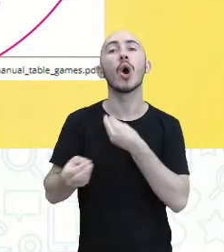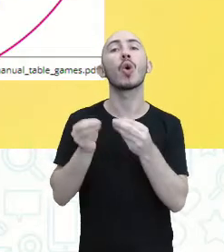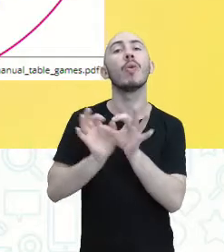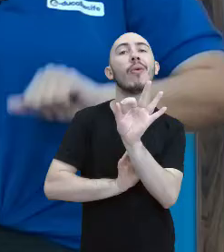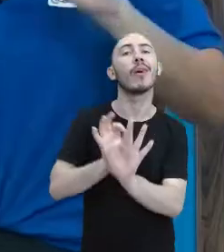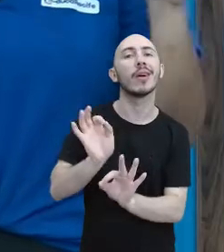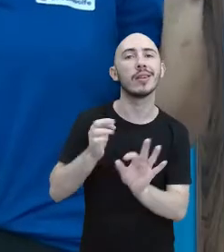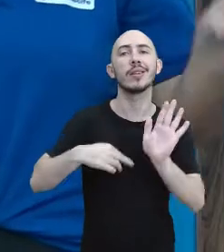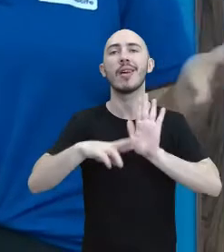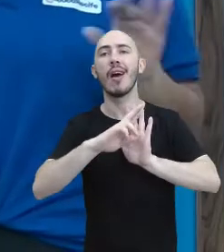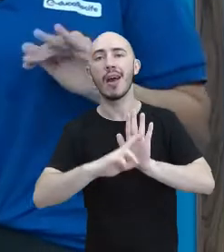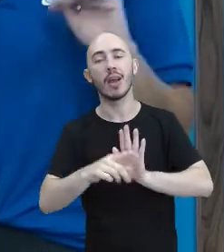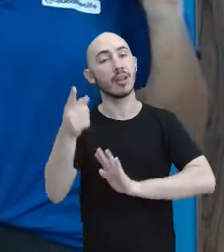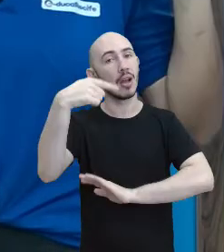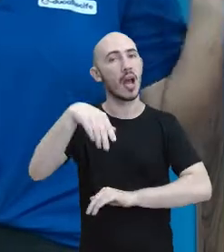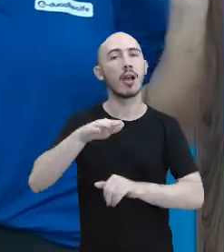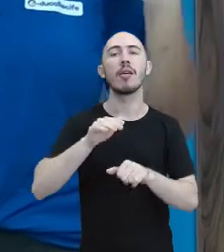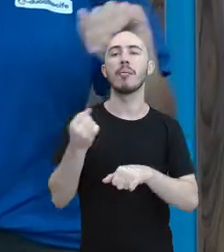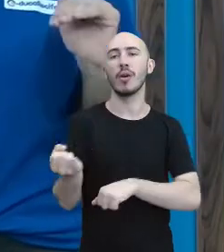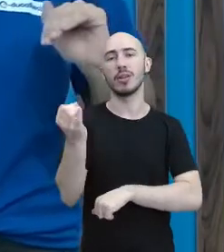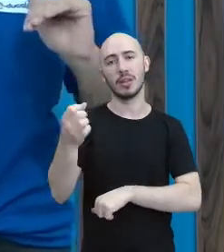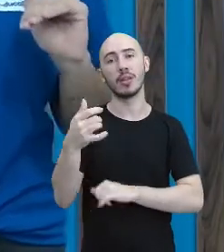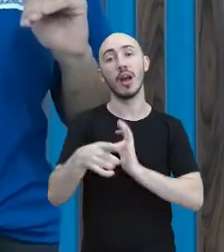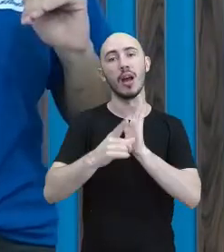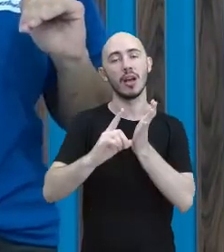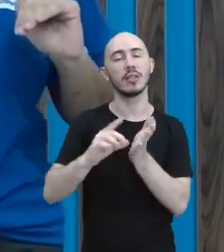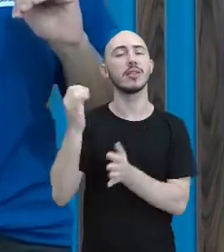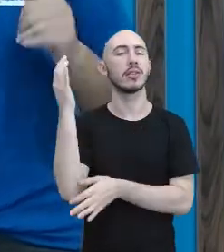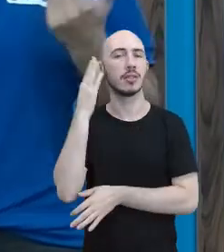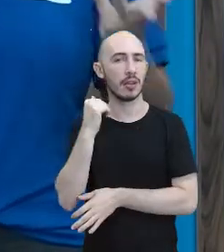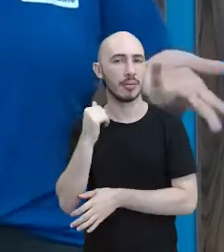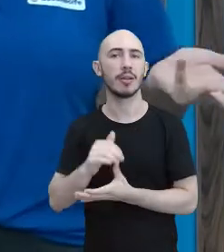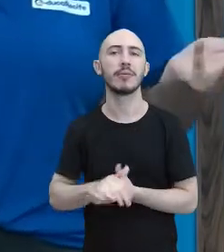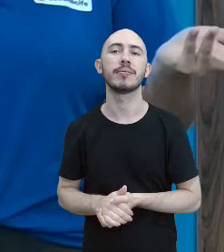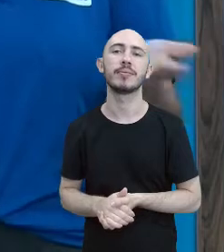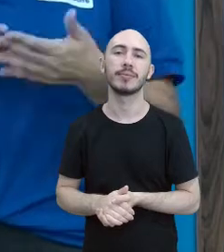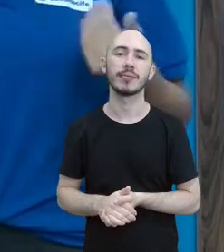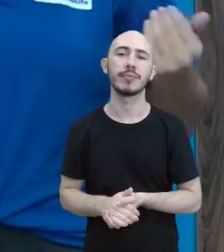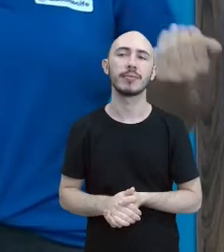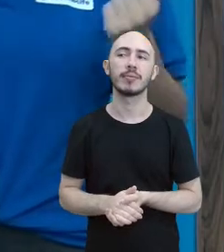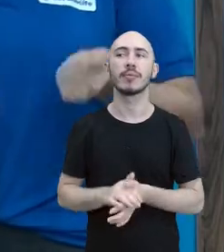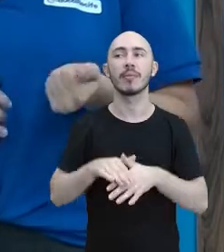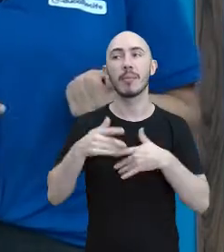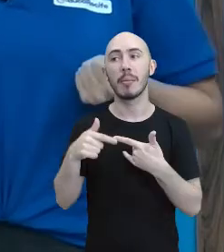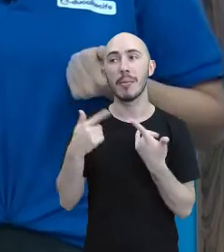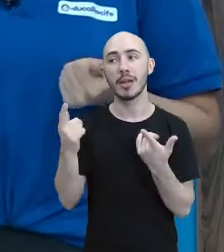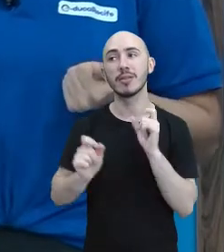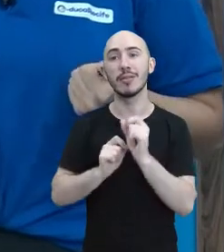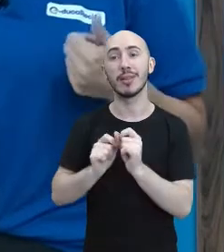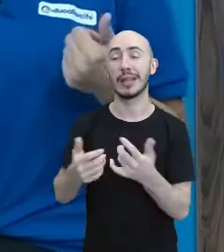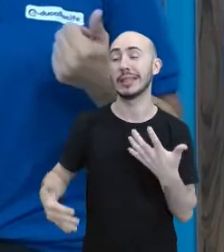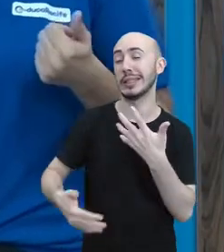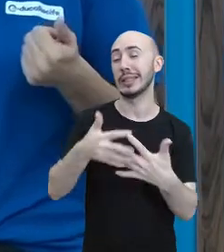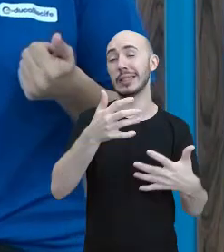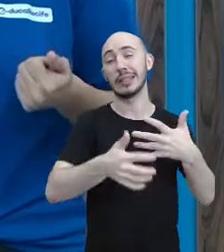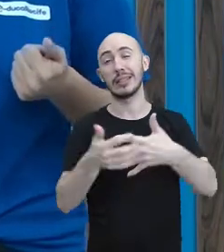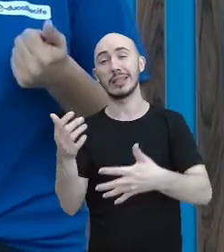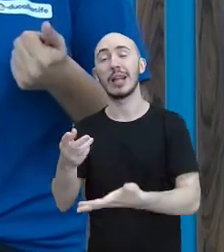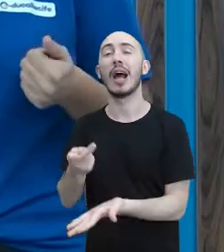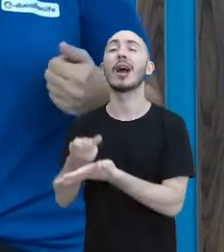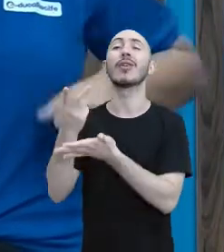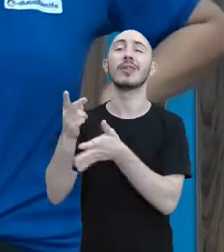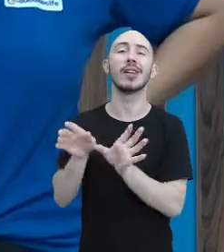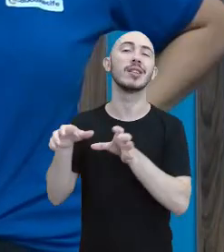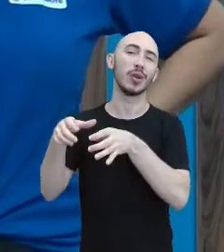regras. E é essencial para que todo mundo jogue dentro dos conformes, né? Embora o caos seja sempre algo presente quando a gente joga em equipe,